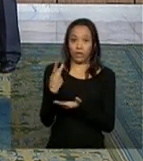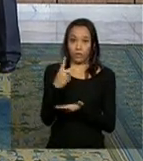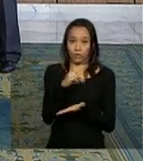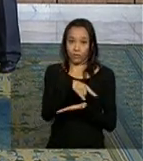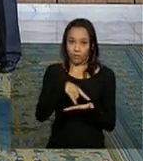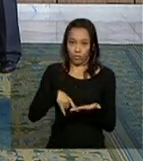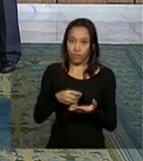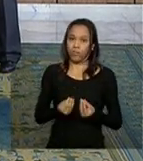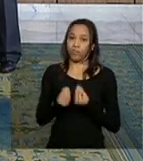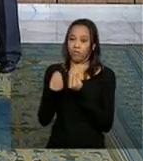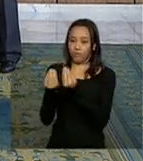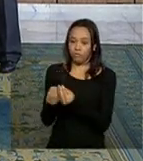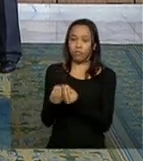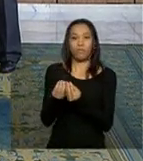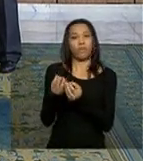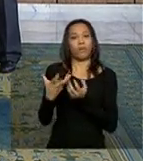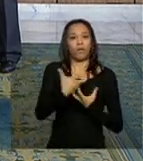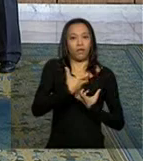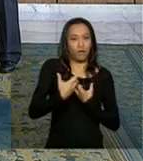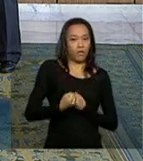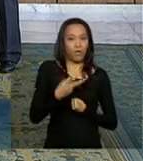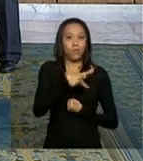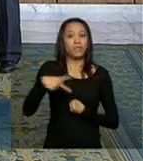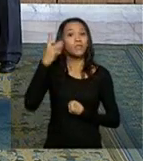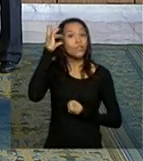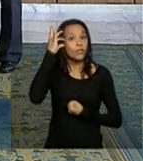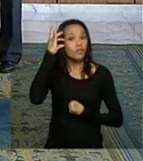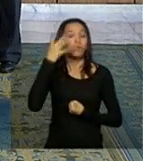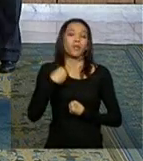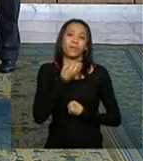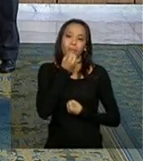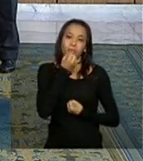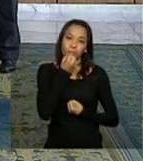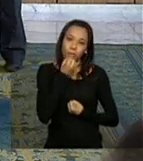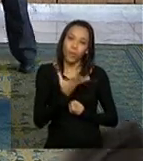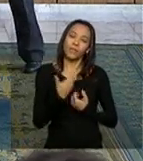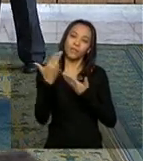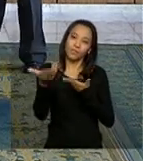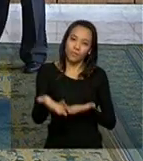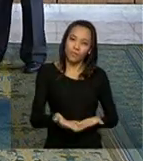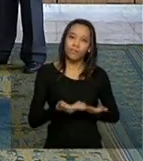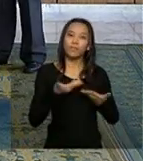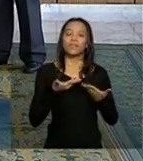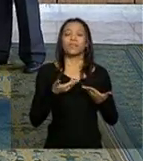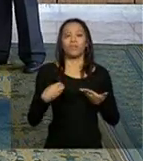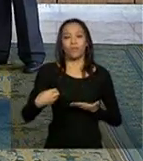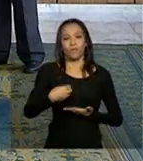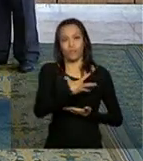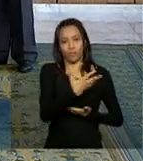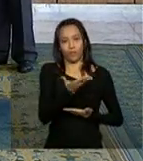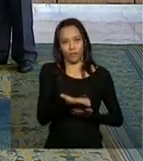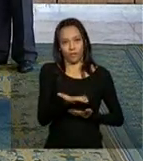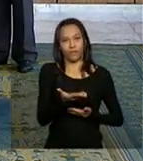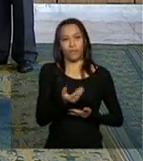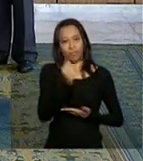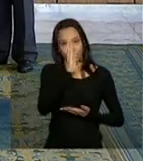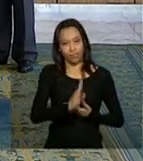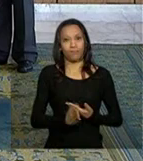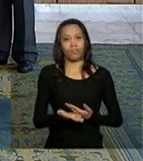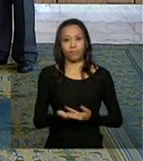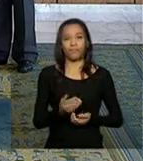sua carta credencial à presidenta Dilma, que deseja boas-vindas ao novo embaixador ao